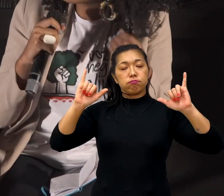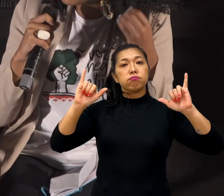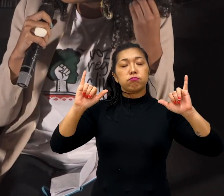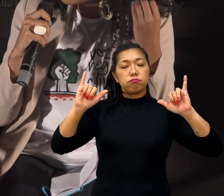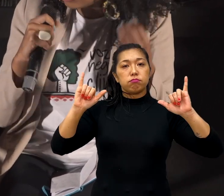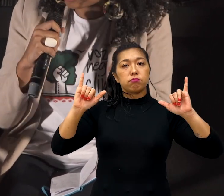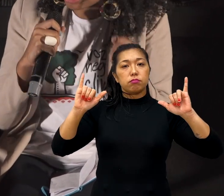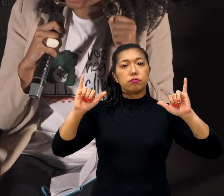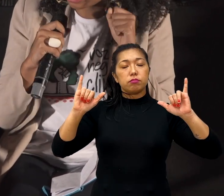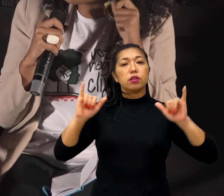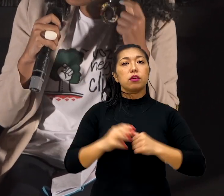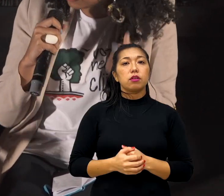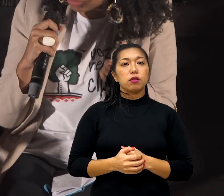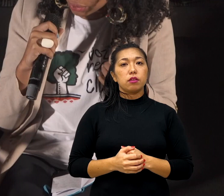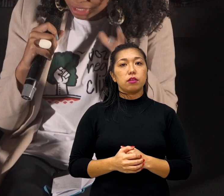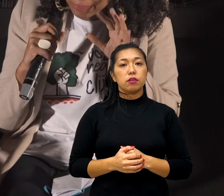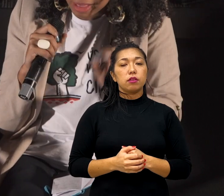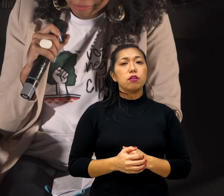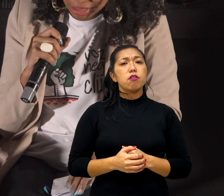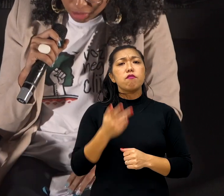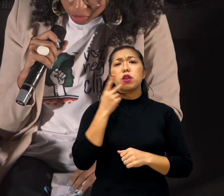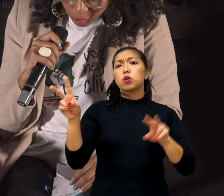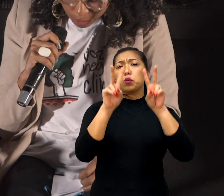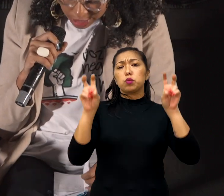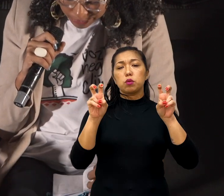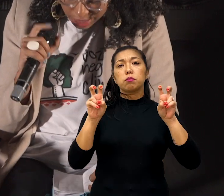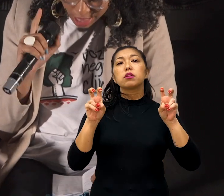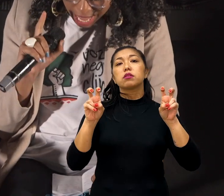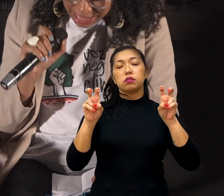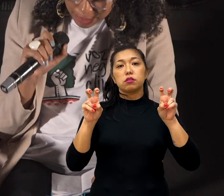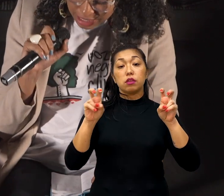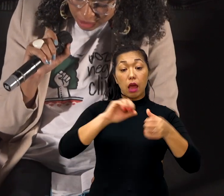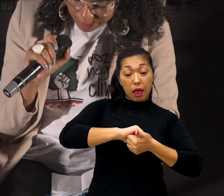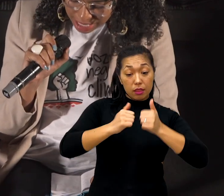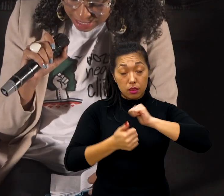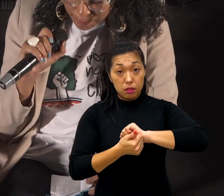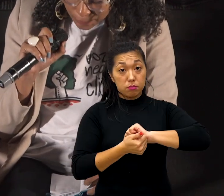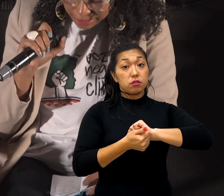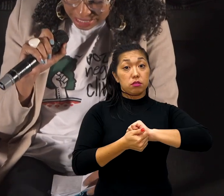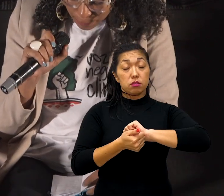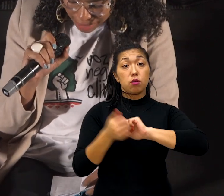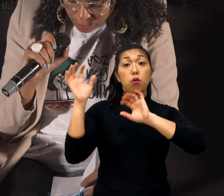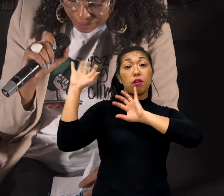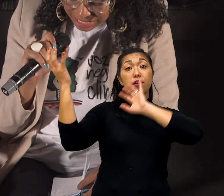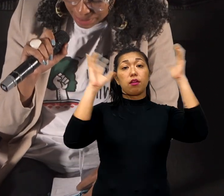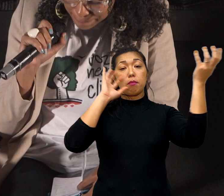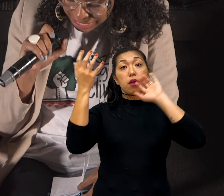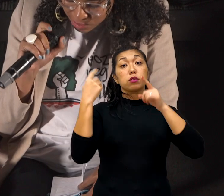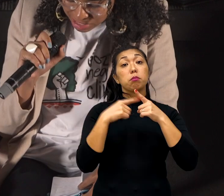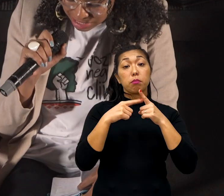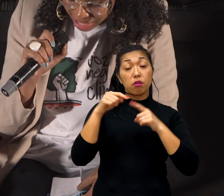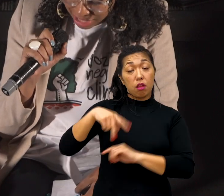Perifa Sustentável, Instituto Zero 100 e o Nabil Bonduc, falando sobre adaptação climática, porque São Paulo